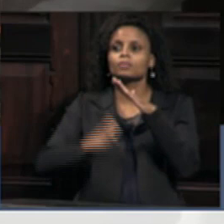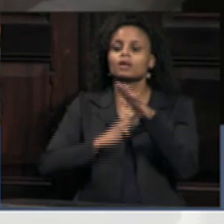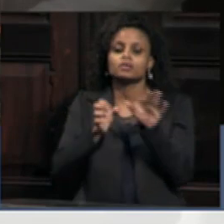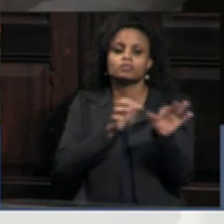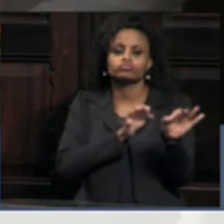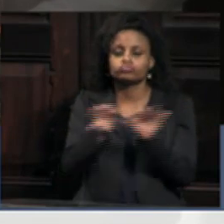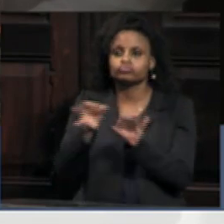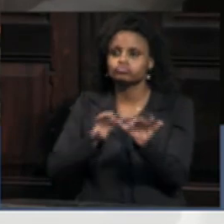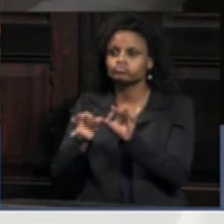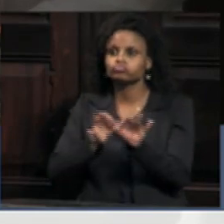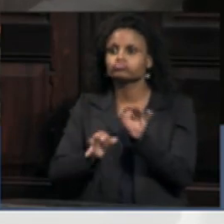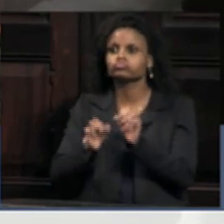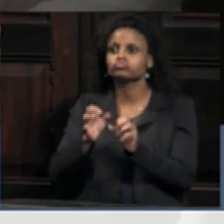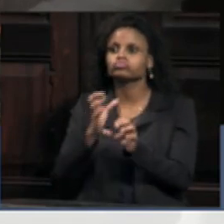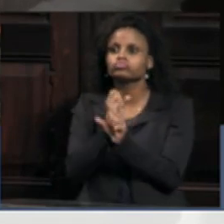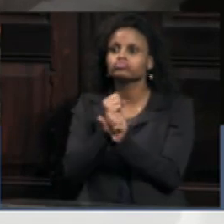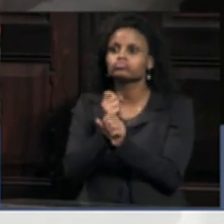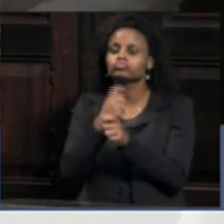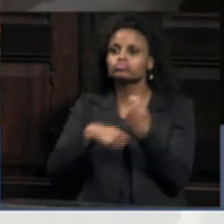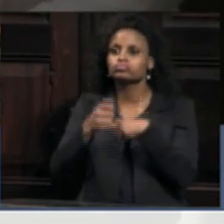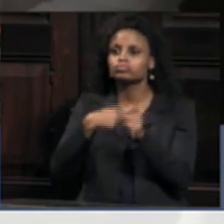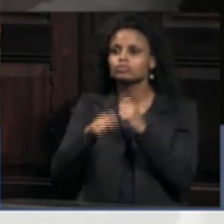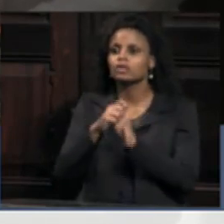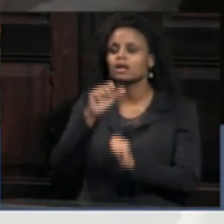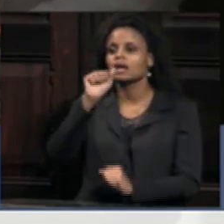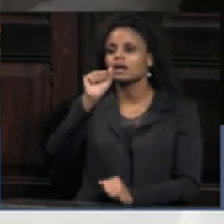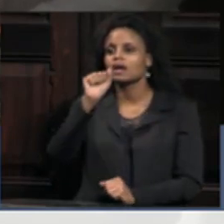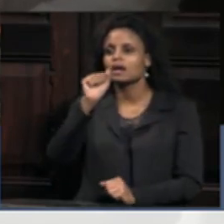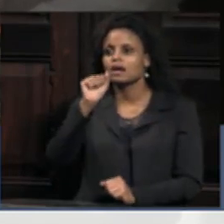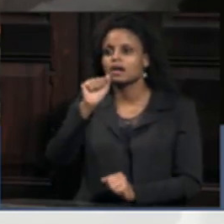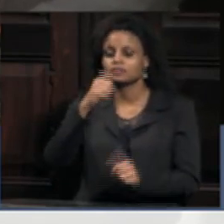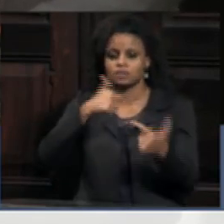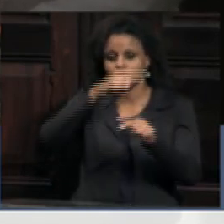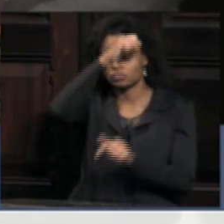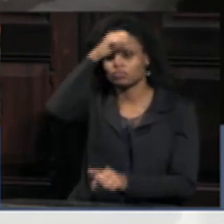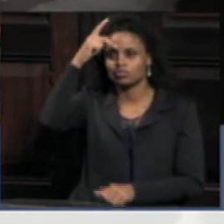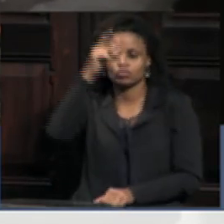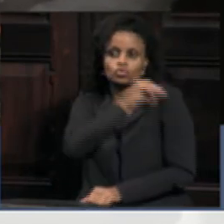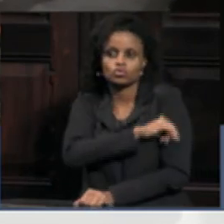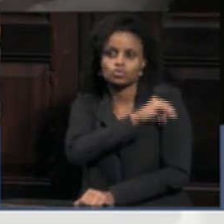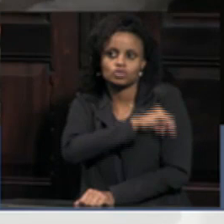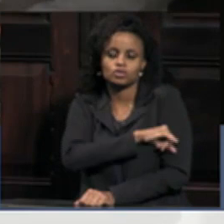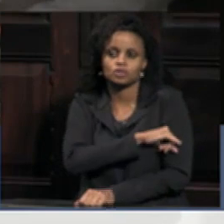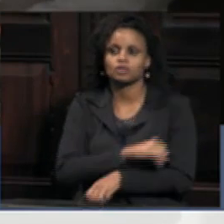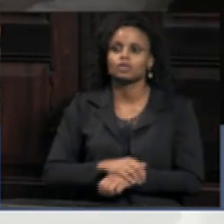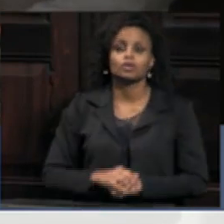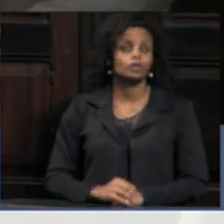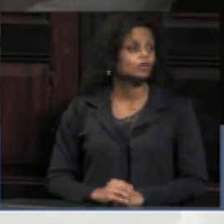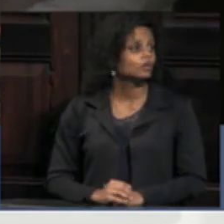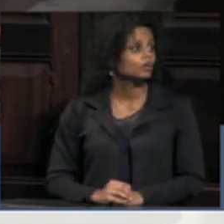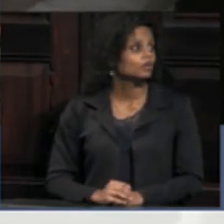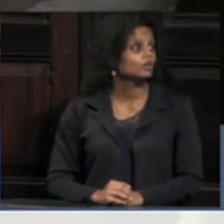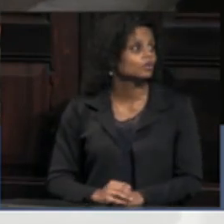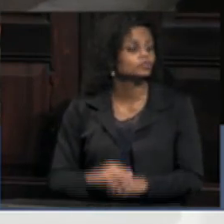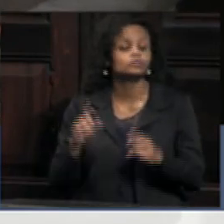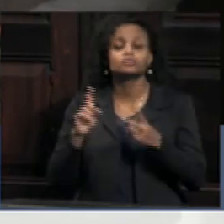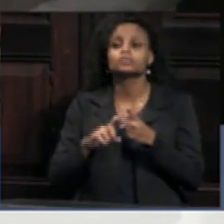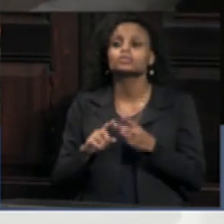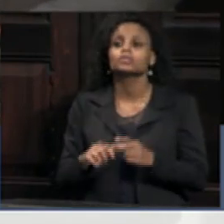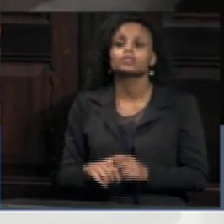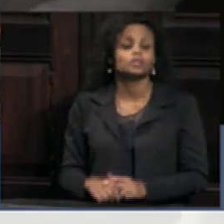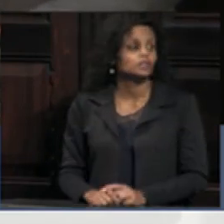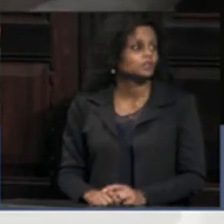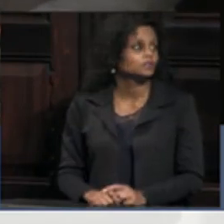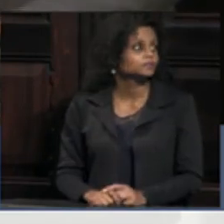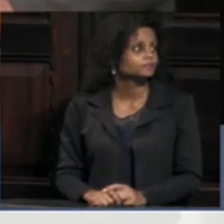Rio de Janeiro, ARSERJ, com fusão da Agenersa e a AGETRANSP e da